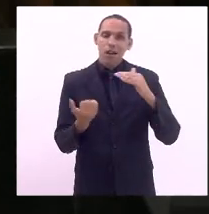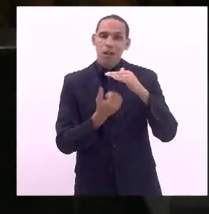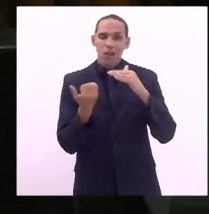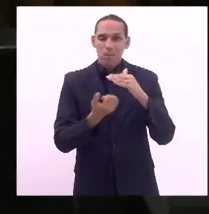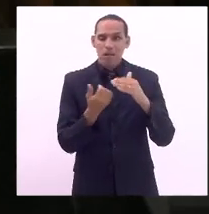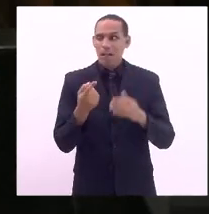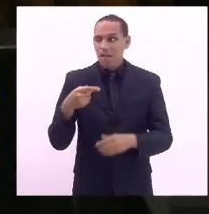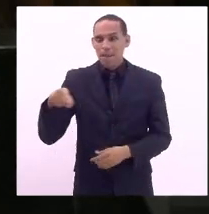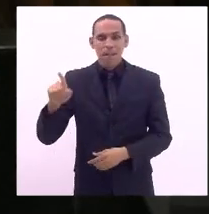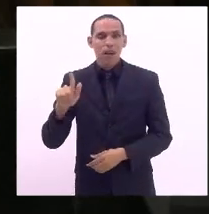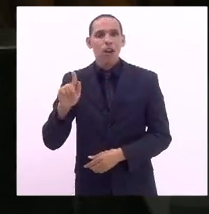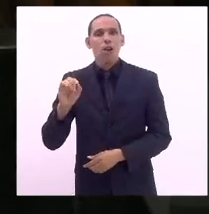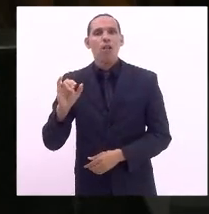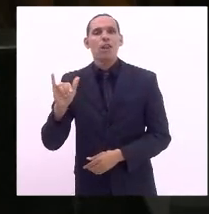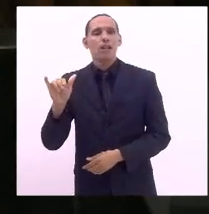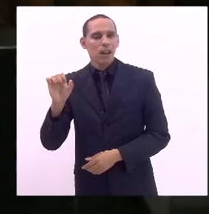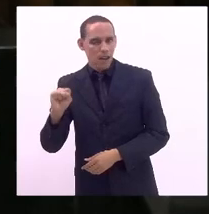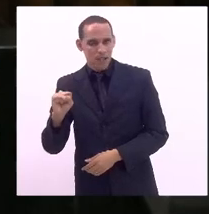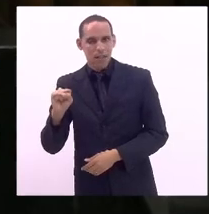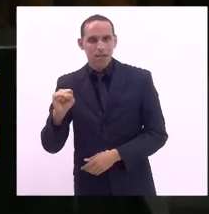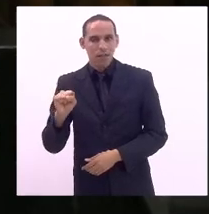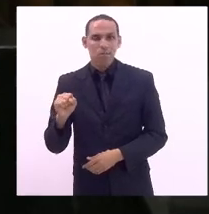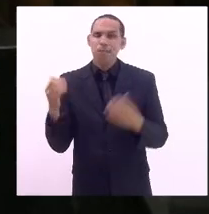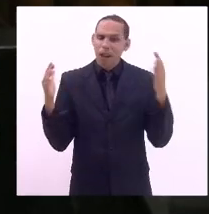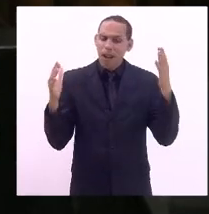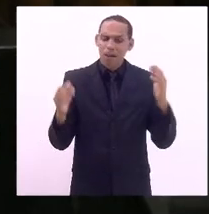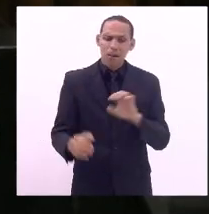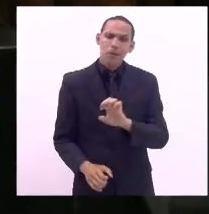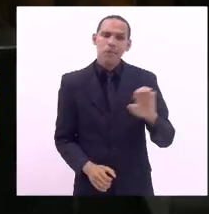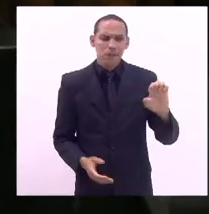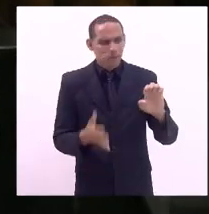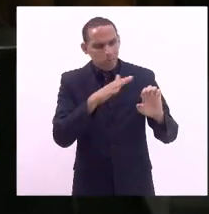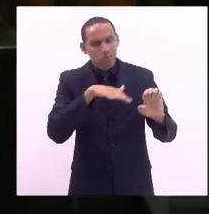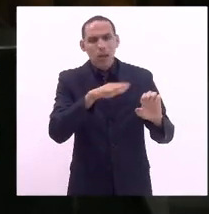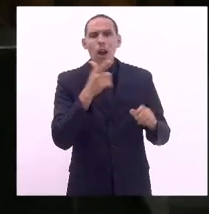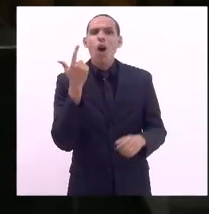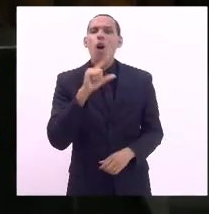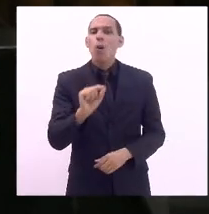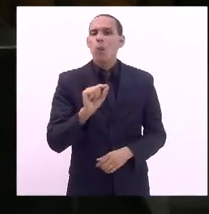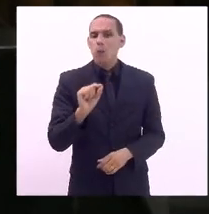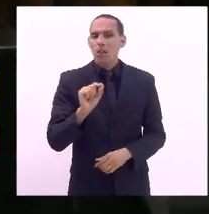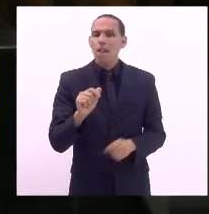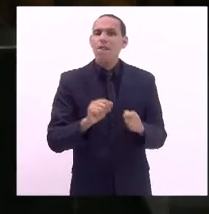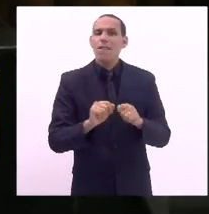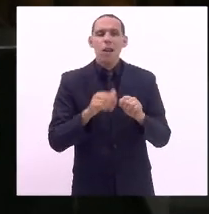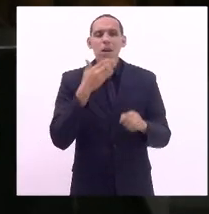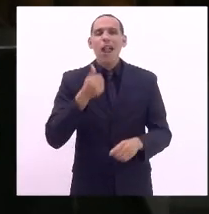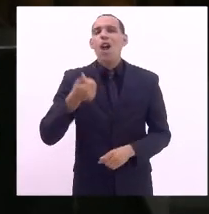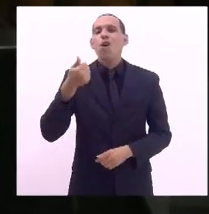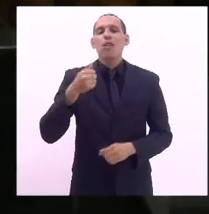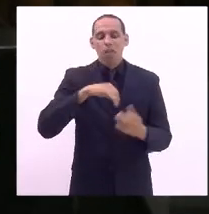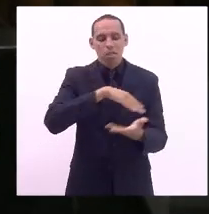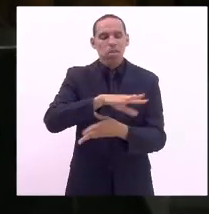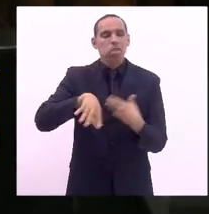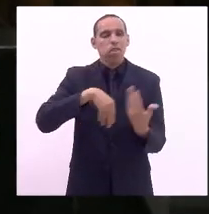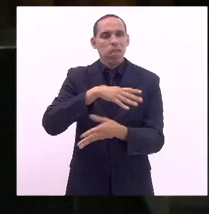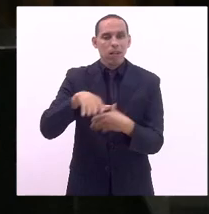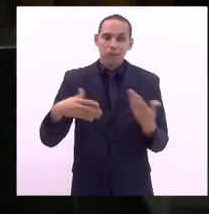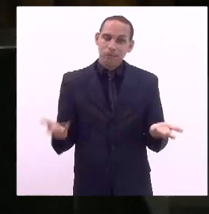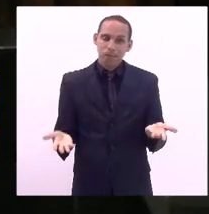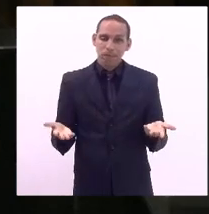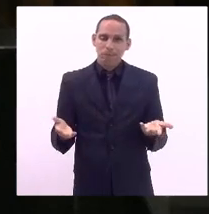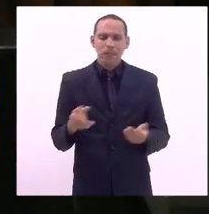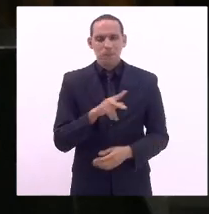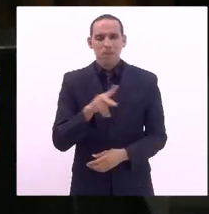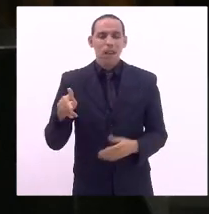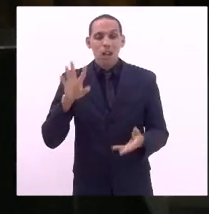para Goiás. Parabéns à esquerda que conseguiu mais uma vez fazer o que sabe fazer de melhor, que é lambanças. Presidente, só